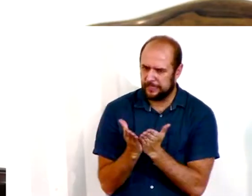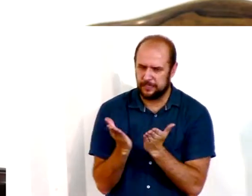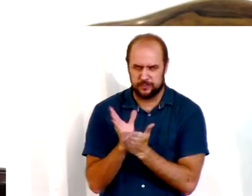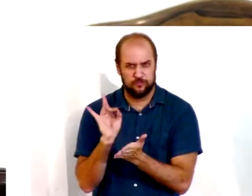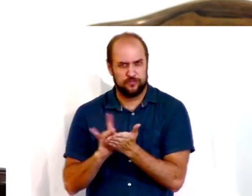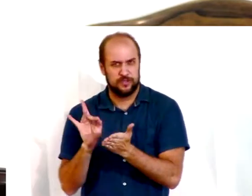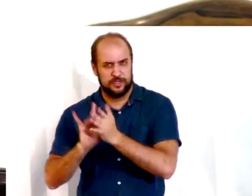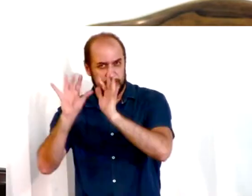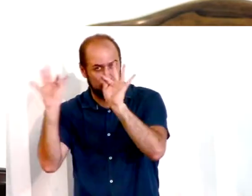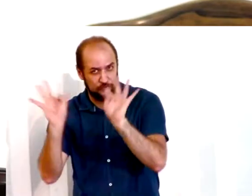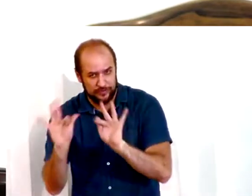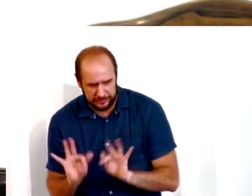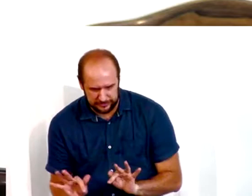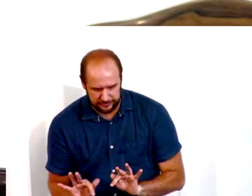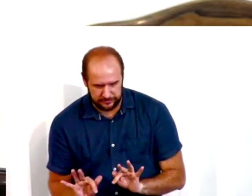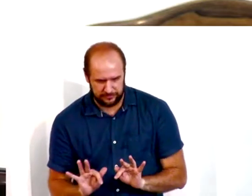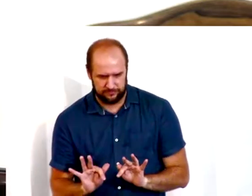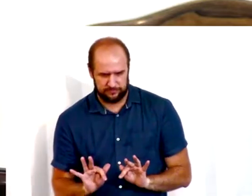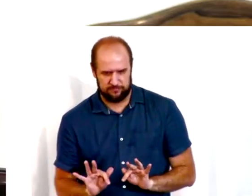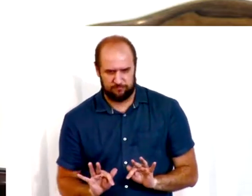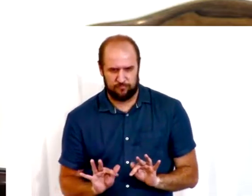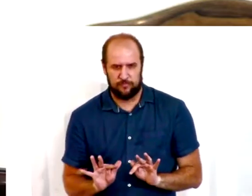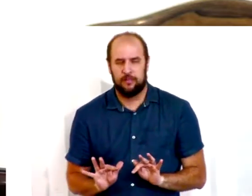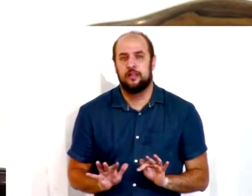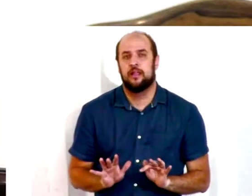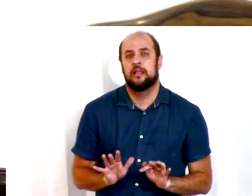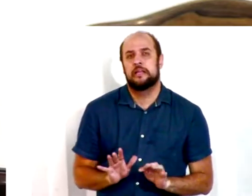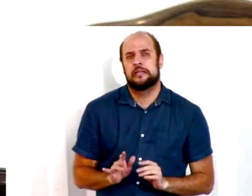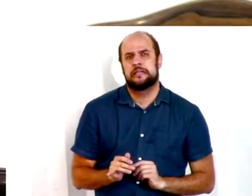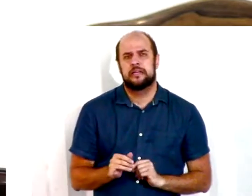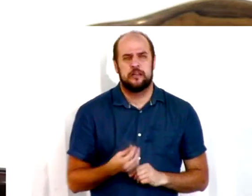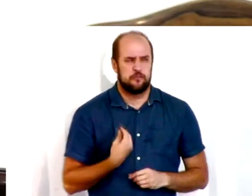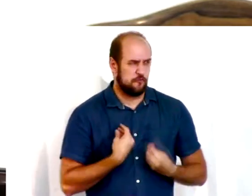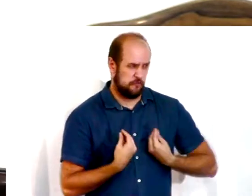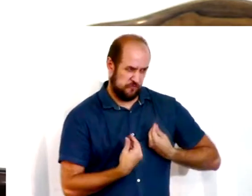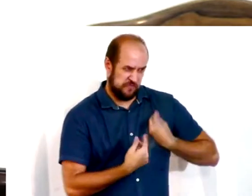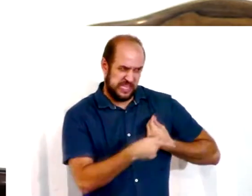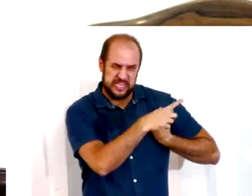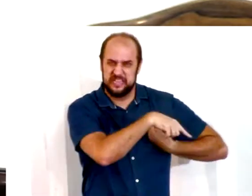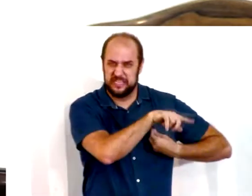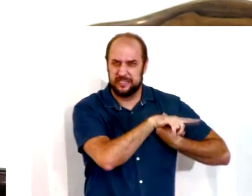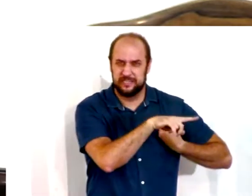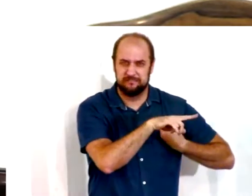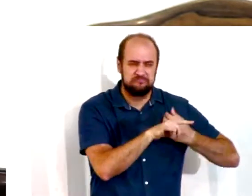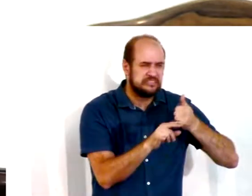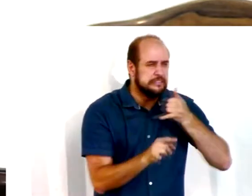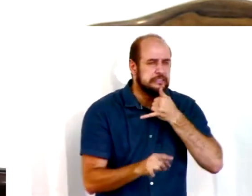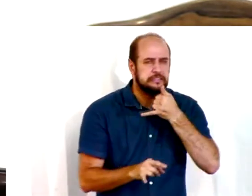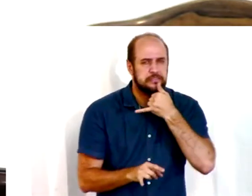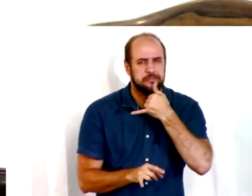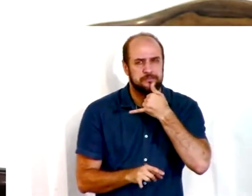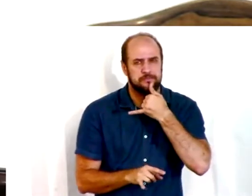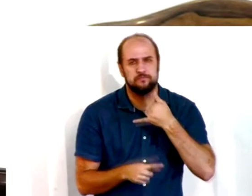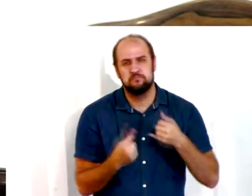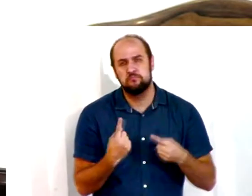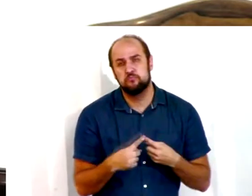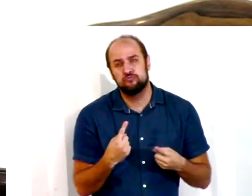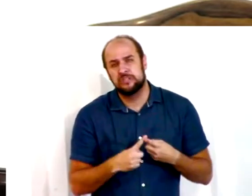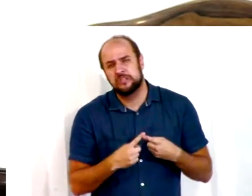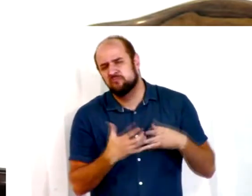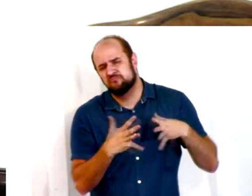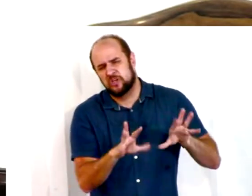contente estará descontente nesta vida, porque o anseio não está nas coisas